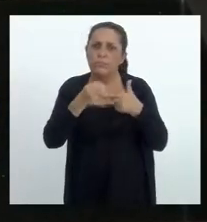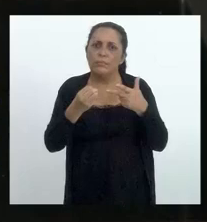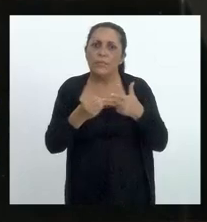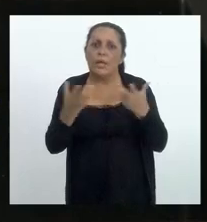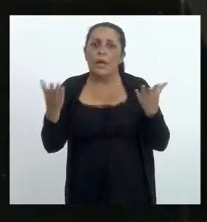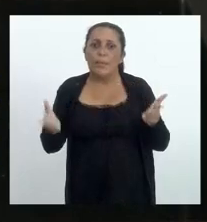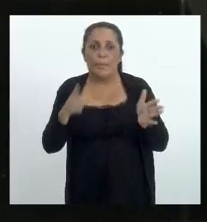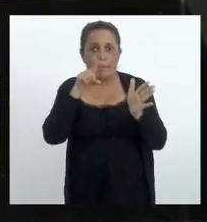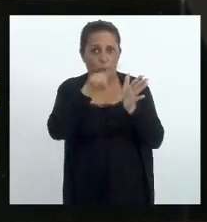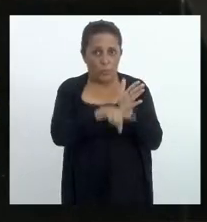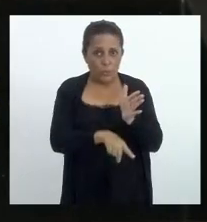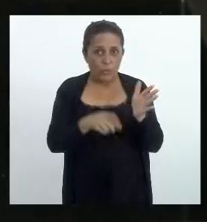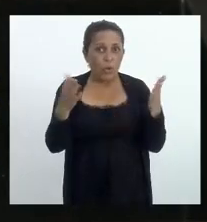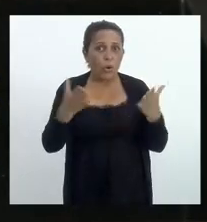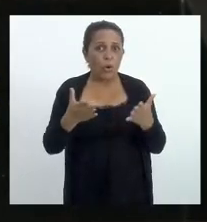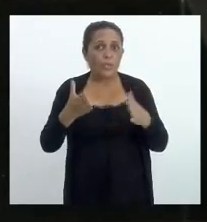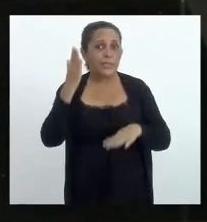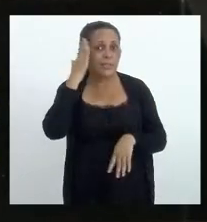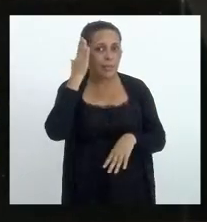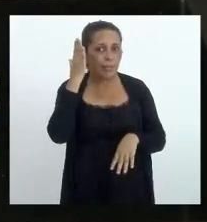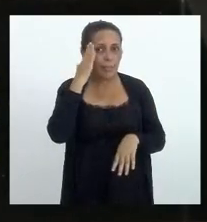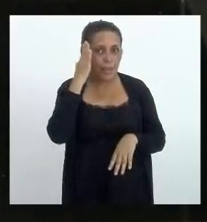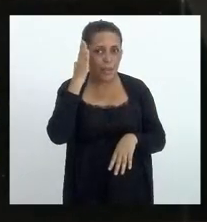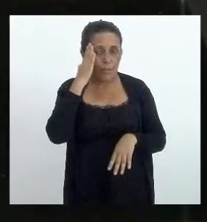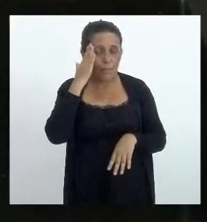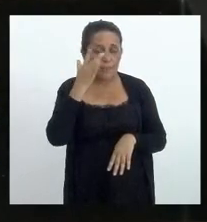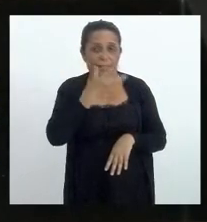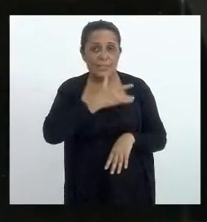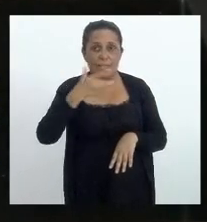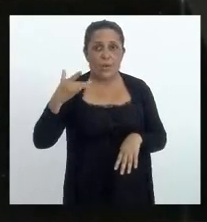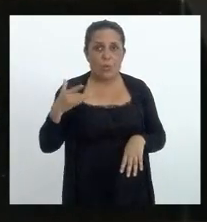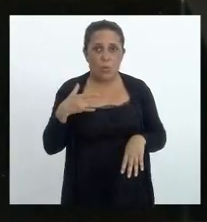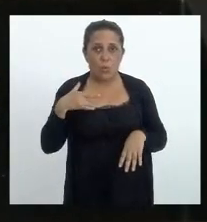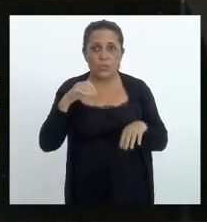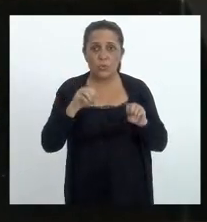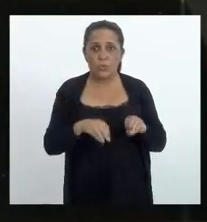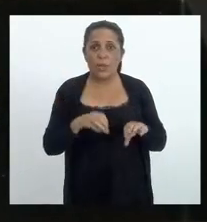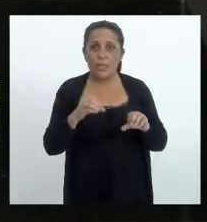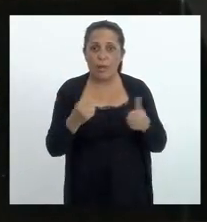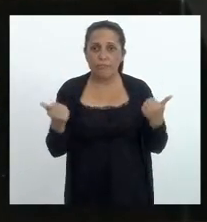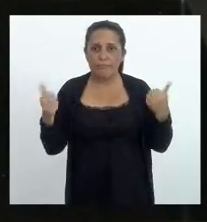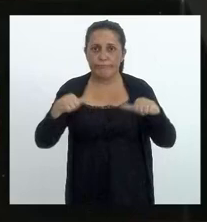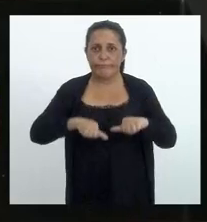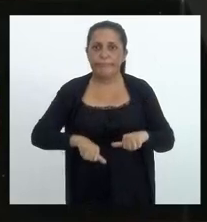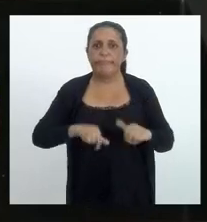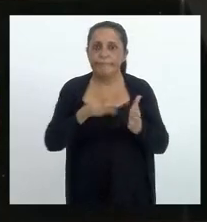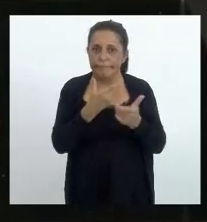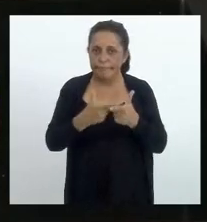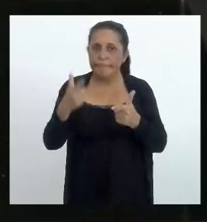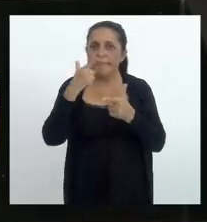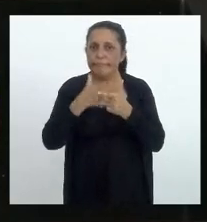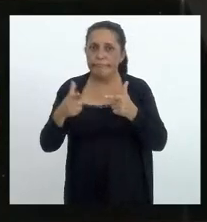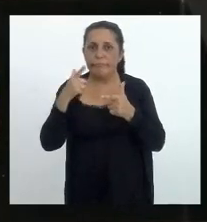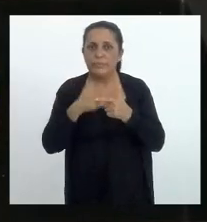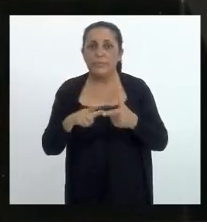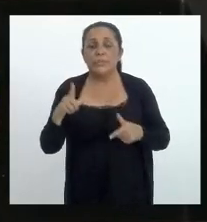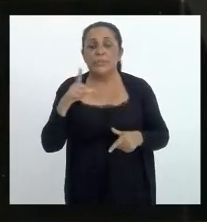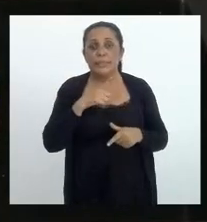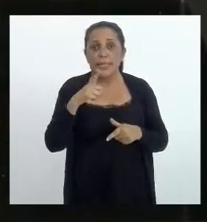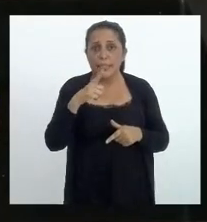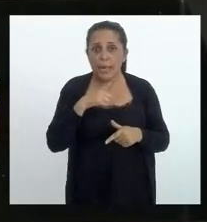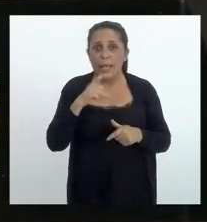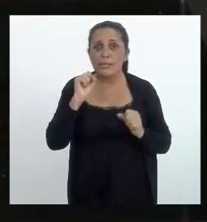é que hoje sabemos da defasagem na área da saúde e da educação. Haverá suprimento